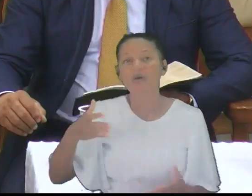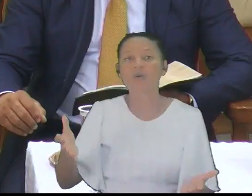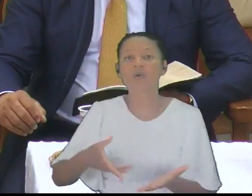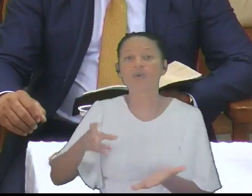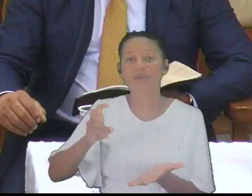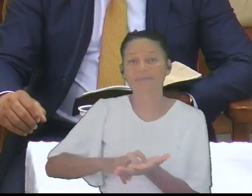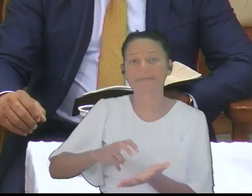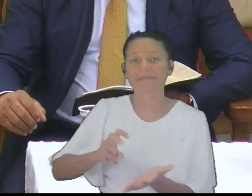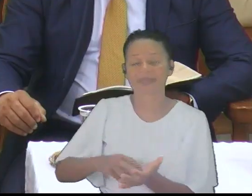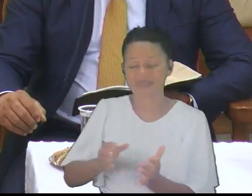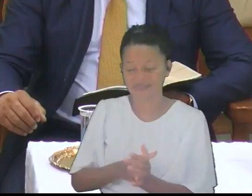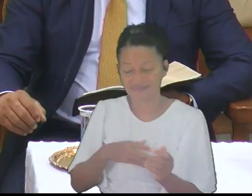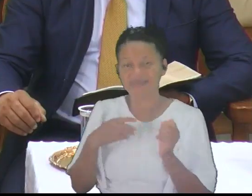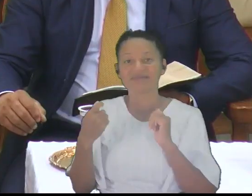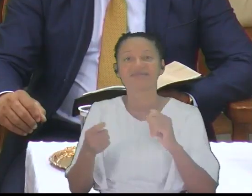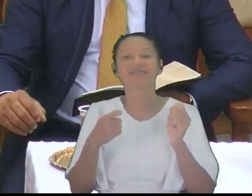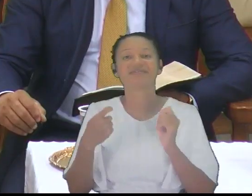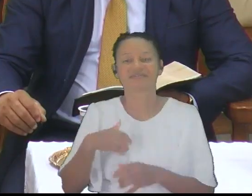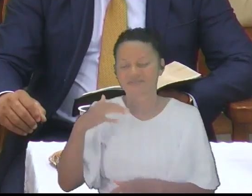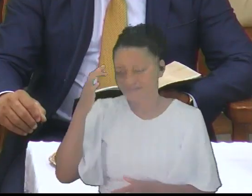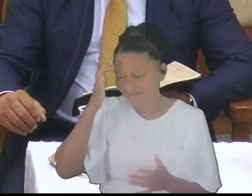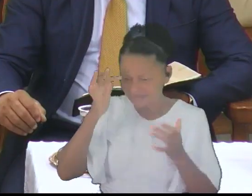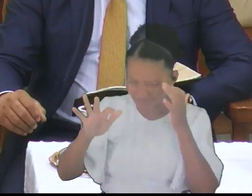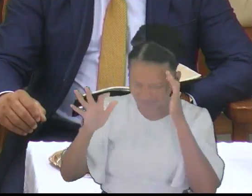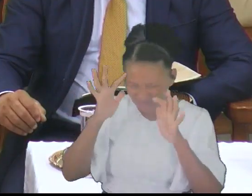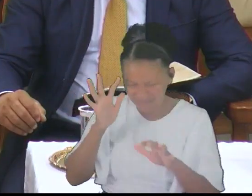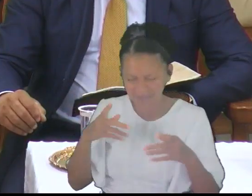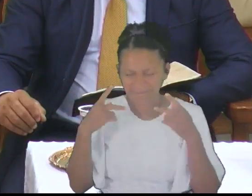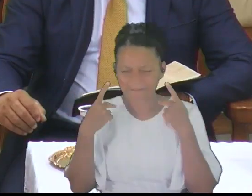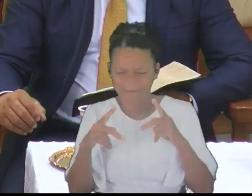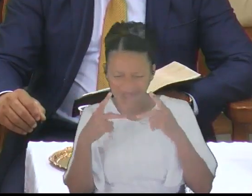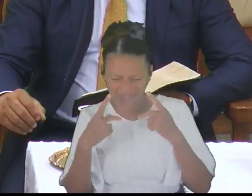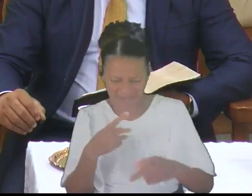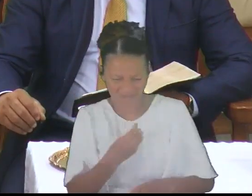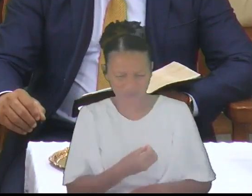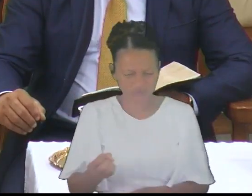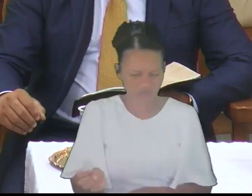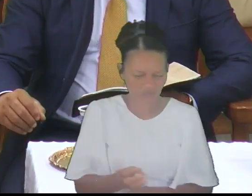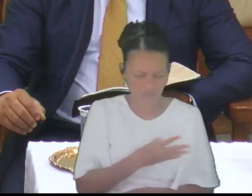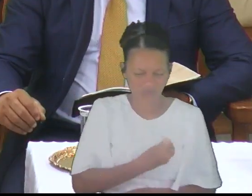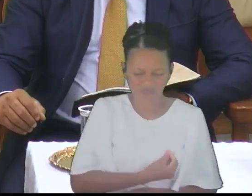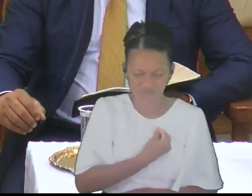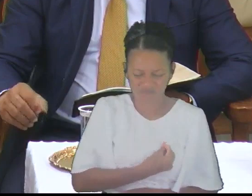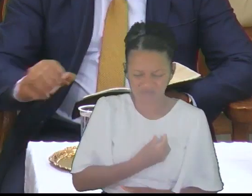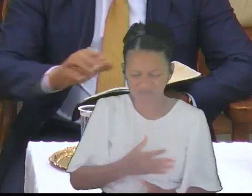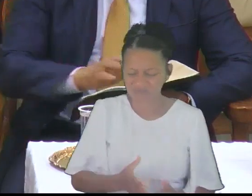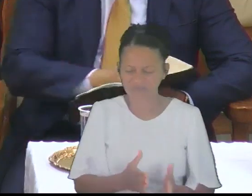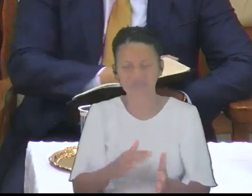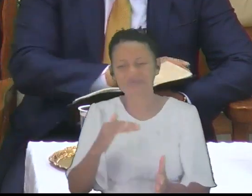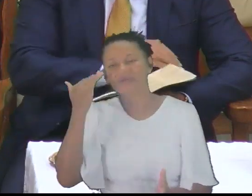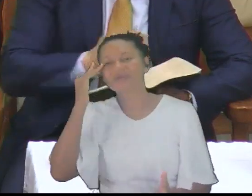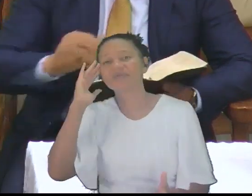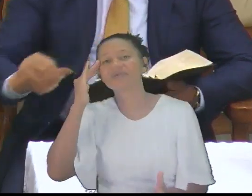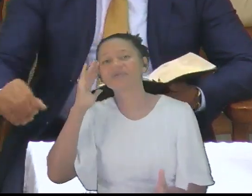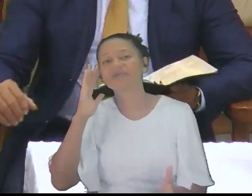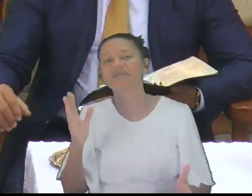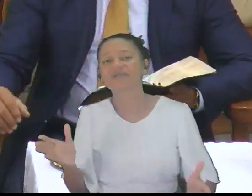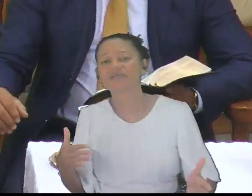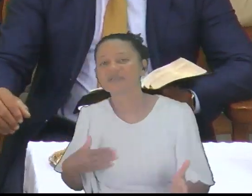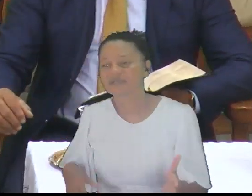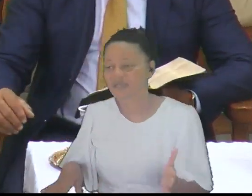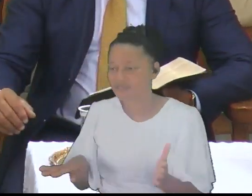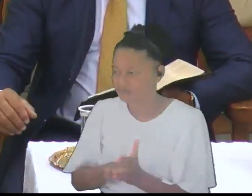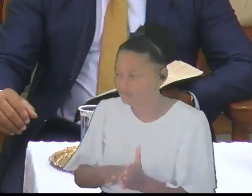pela manhã. Aleluia. Eu não sabia, eu já preguei novo e vivo caminho, mas eu não entendia. Glória a Deus. E hoje eu cheguei